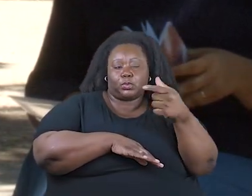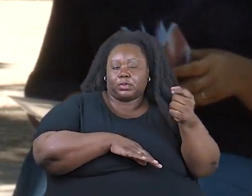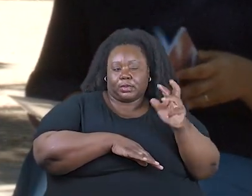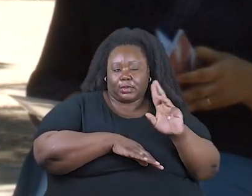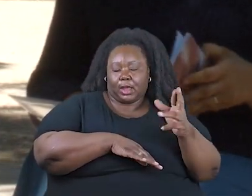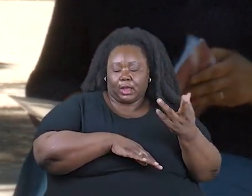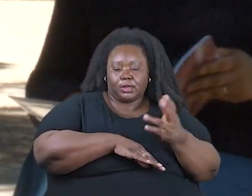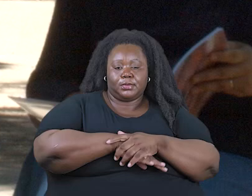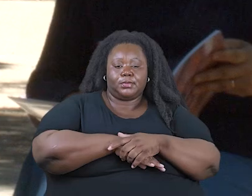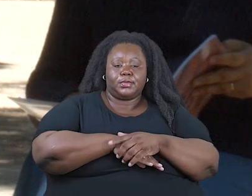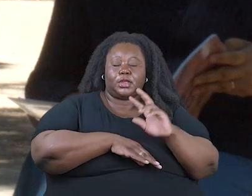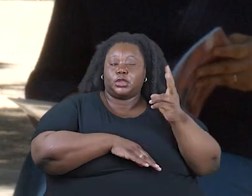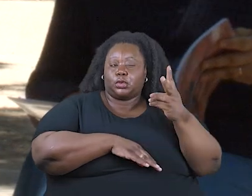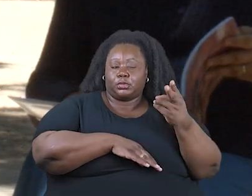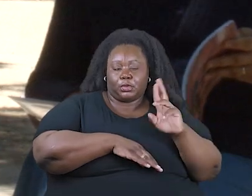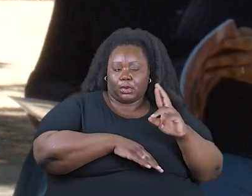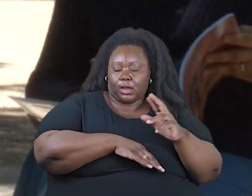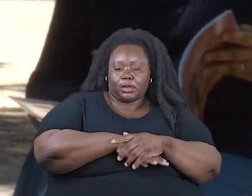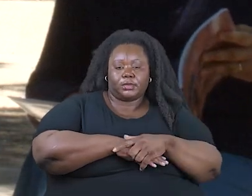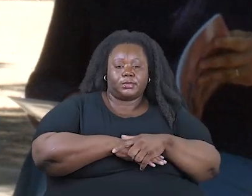1.200, R$ 2.000.